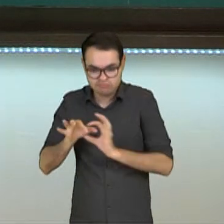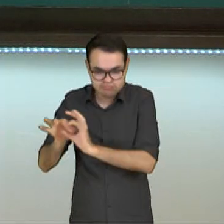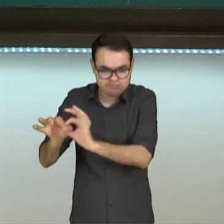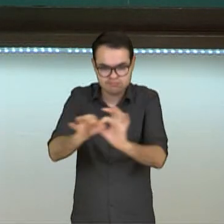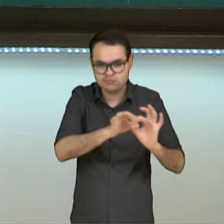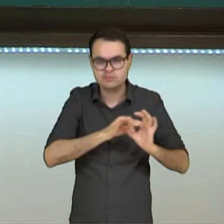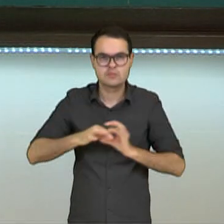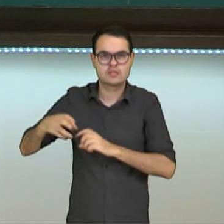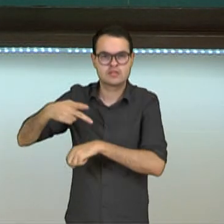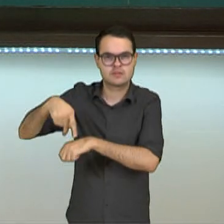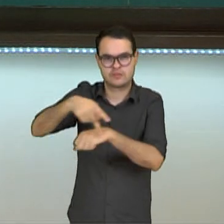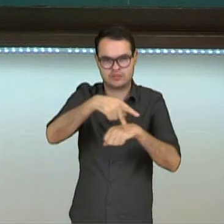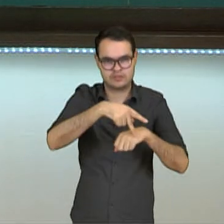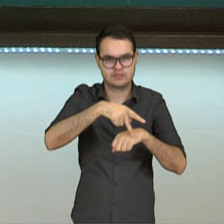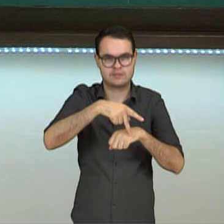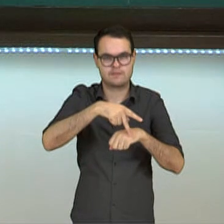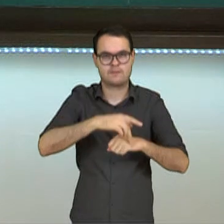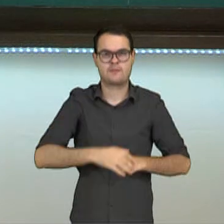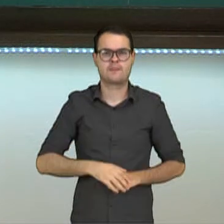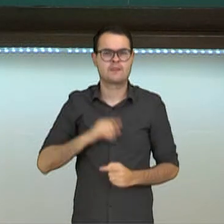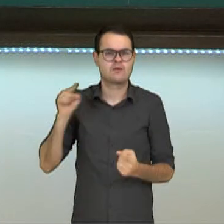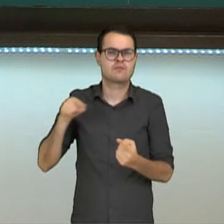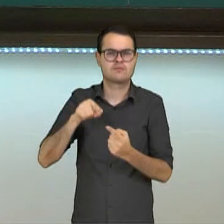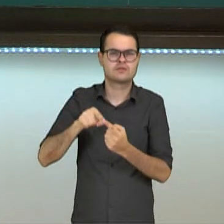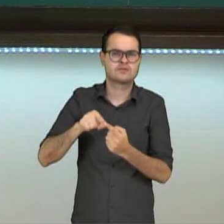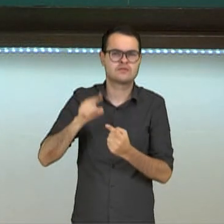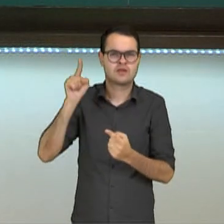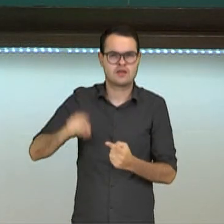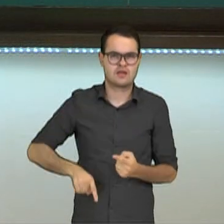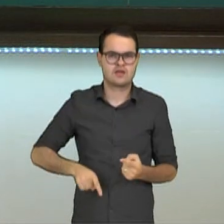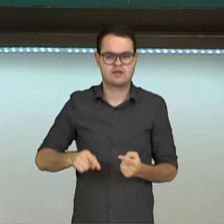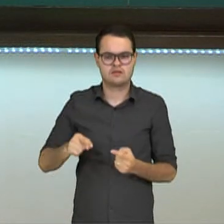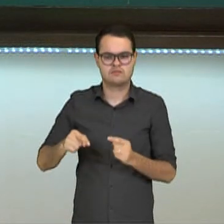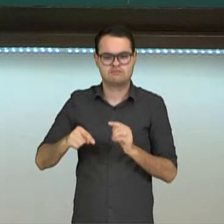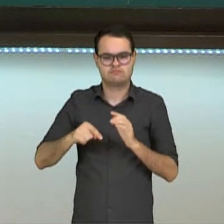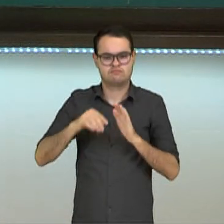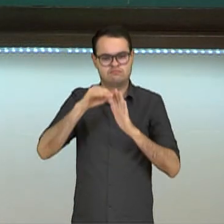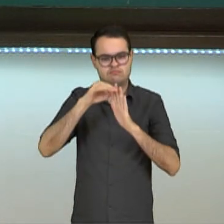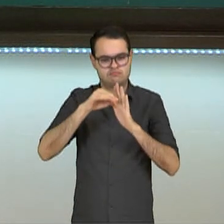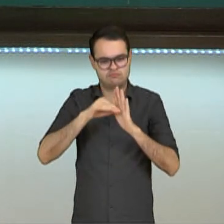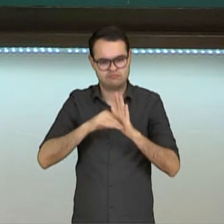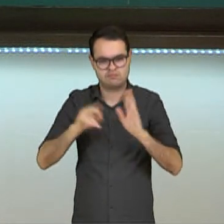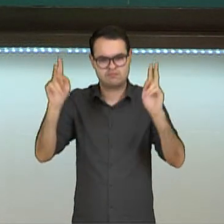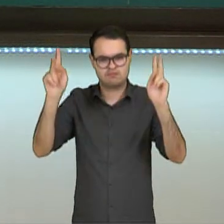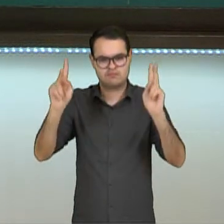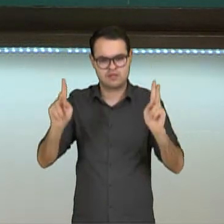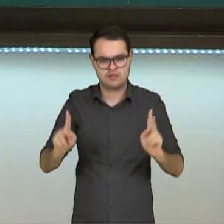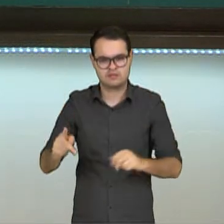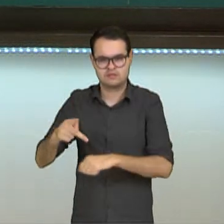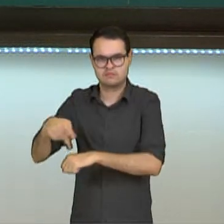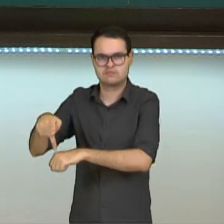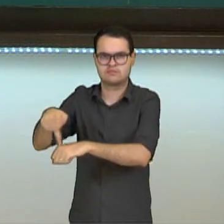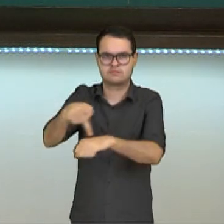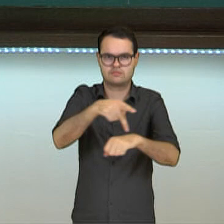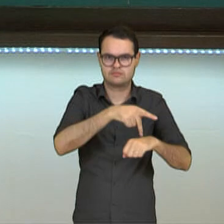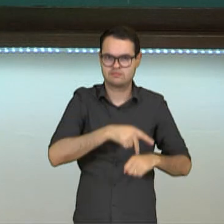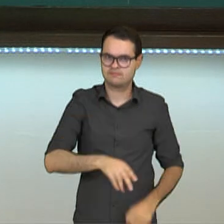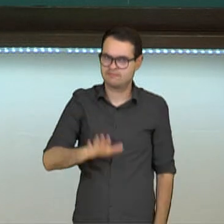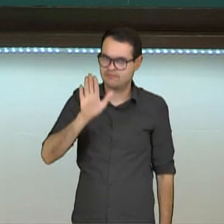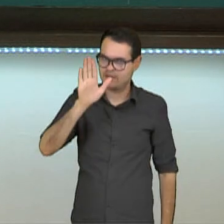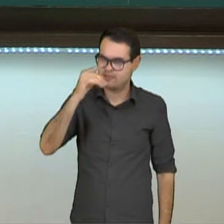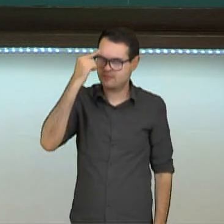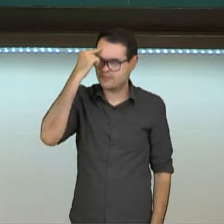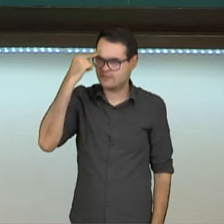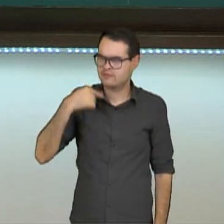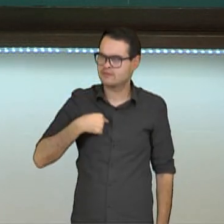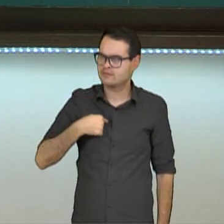Nações. Tá? Qual o objetivo? Estabelecer a paz entre as nações. Só que pensa aqui